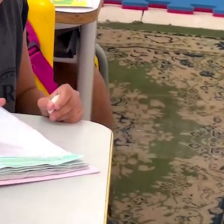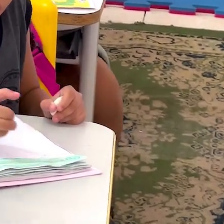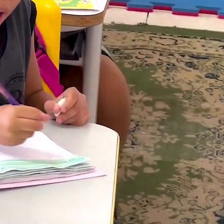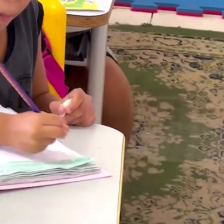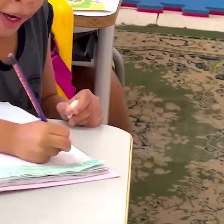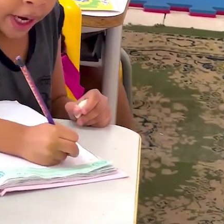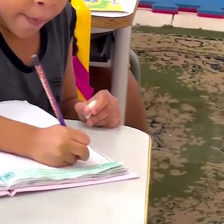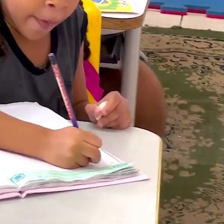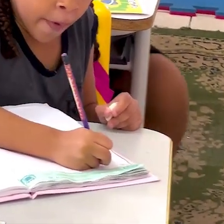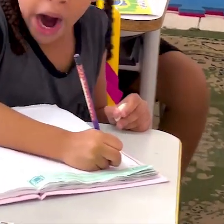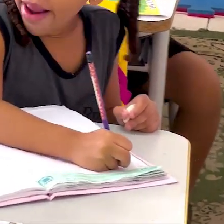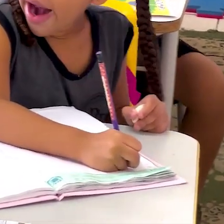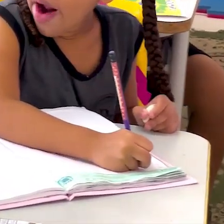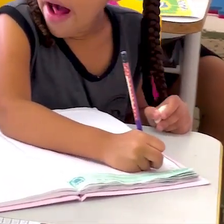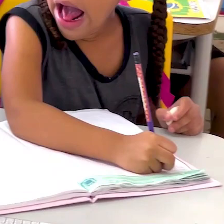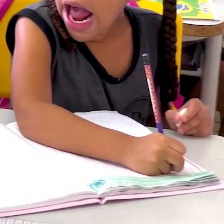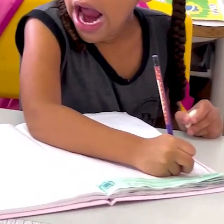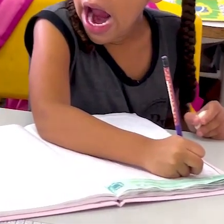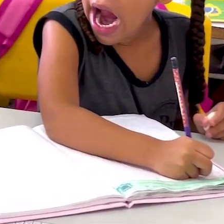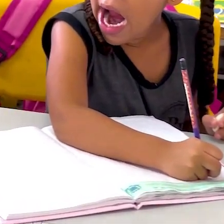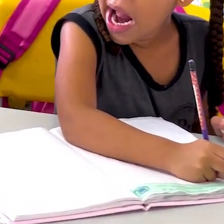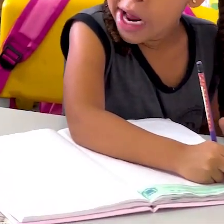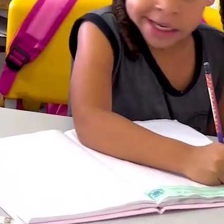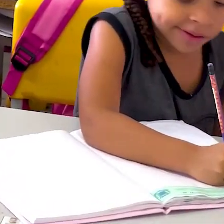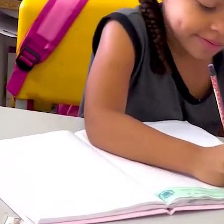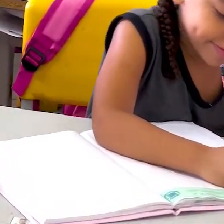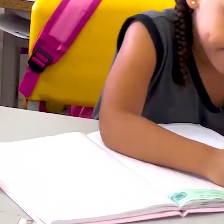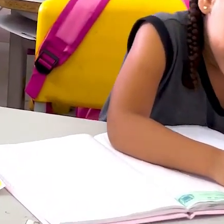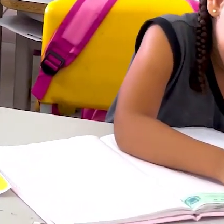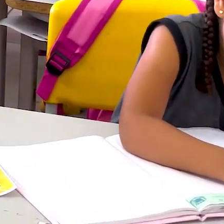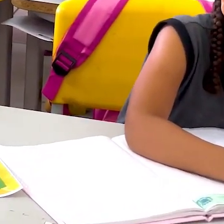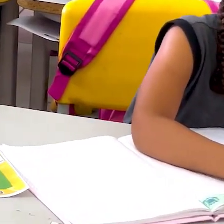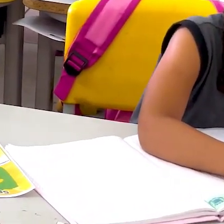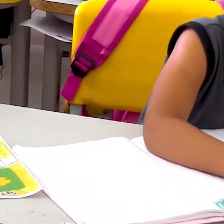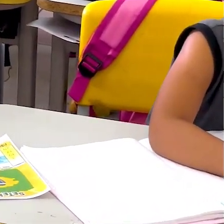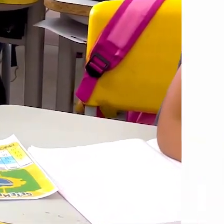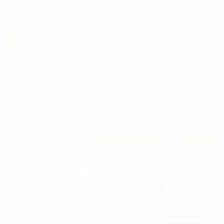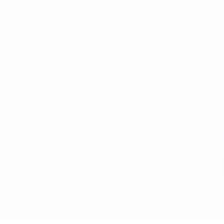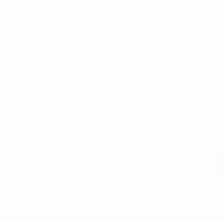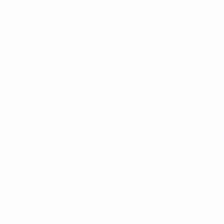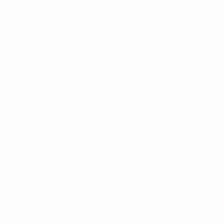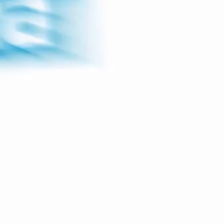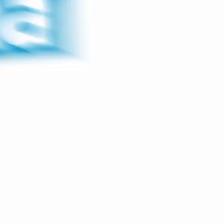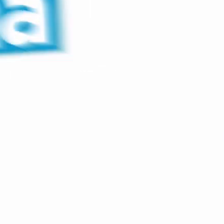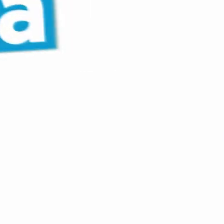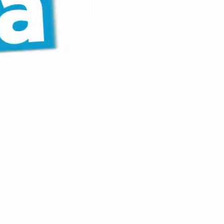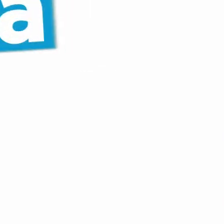R o quê? Yara. R. A. Yara.